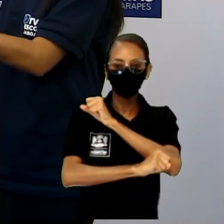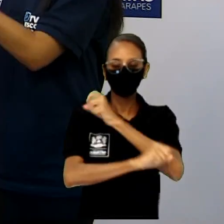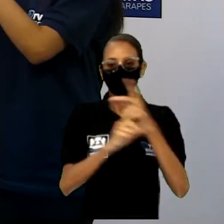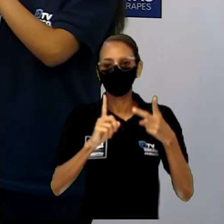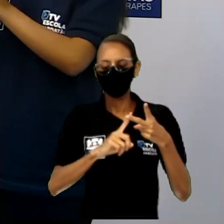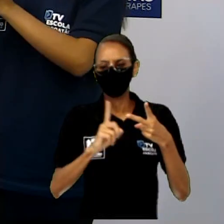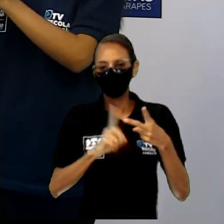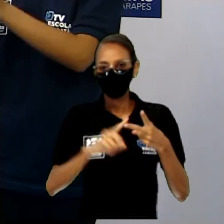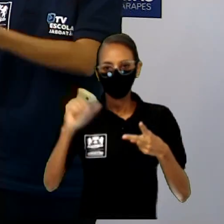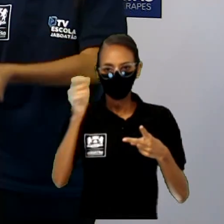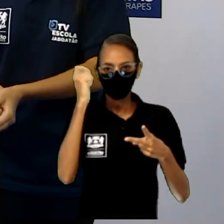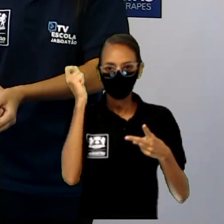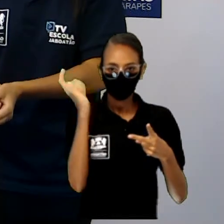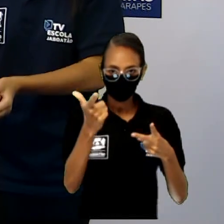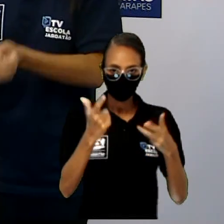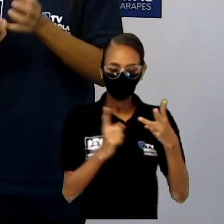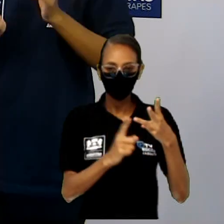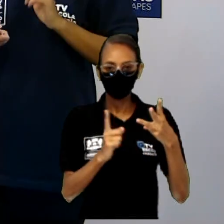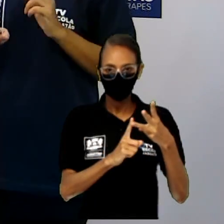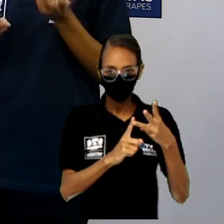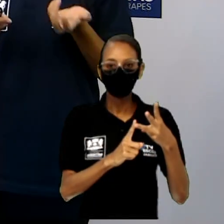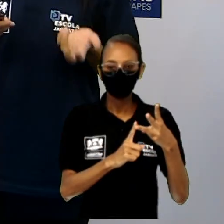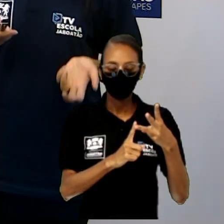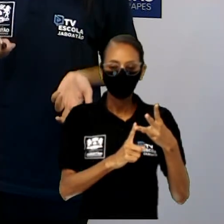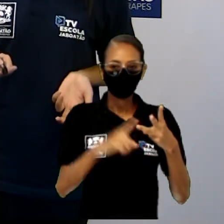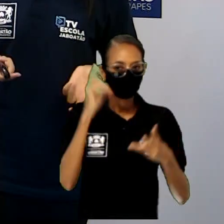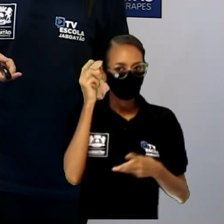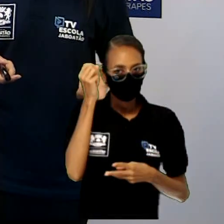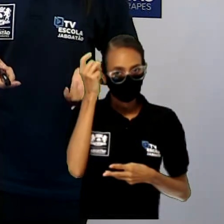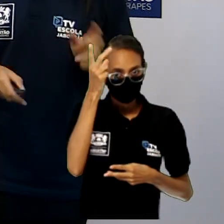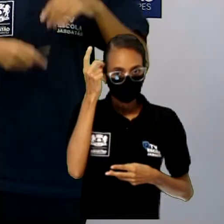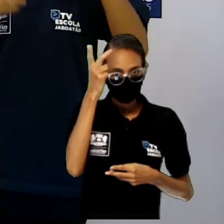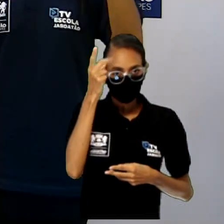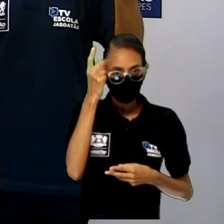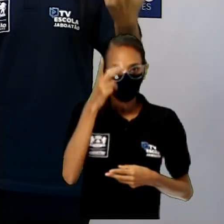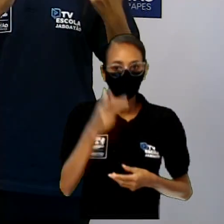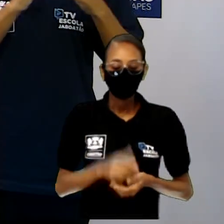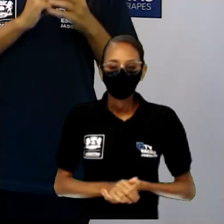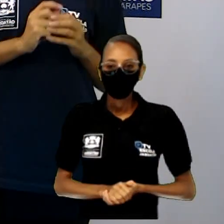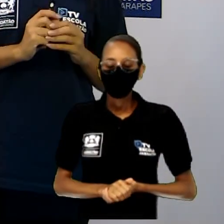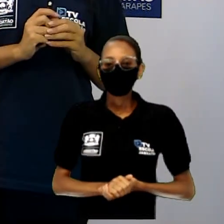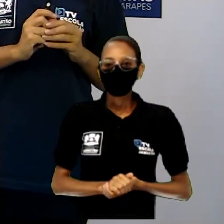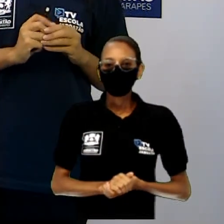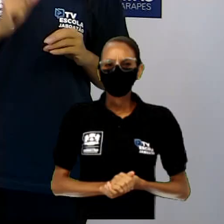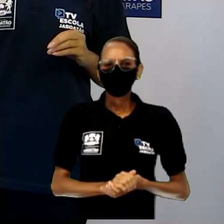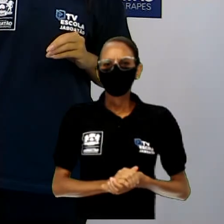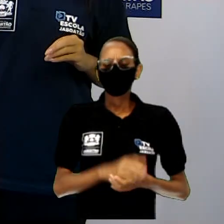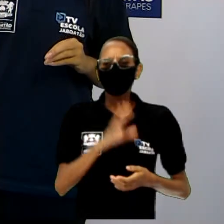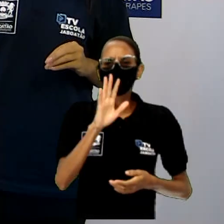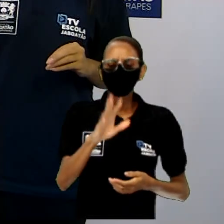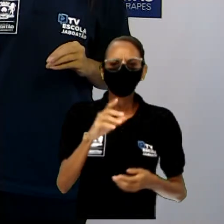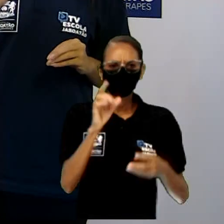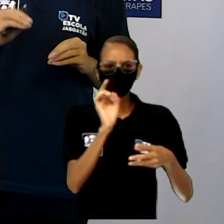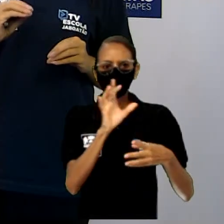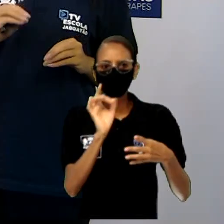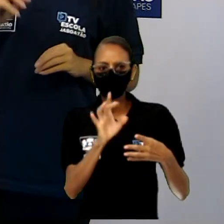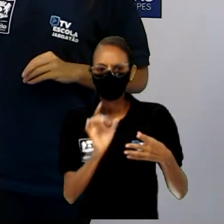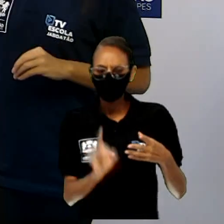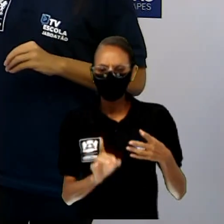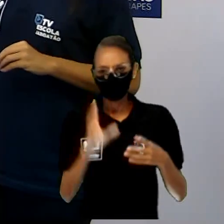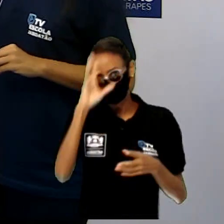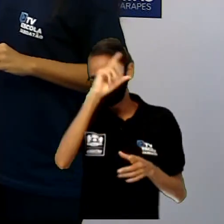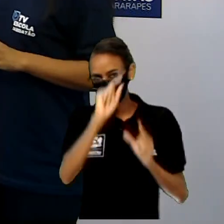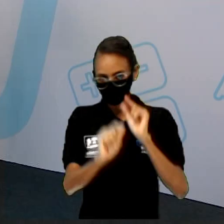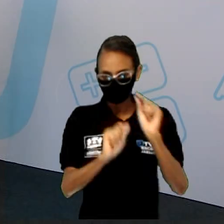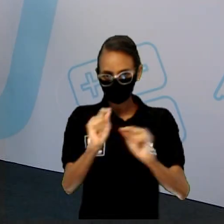Davi e Salomão. E sobre esses reinados, o que a gente pode destacar de importante de cada um deles?